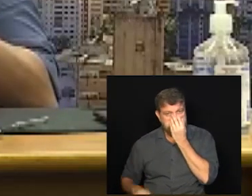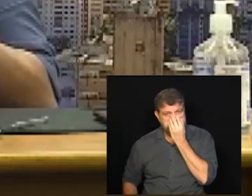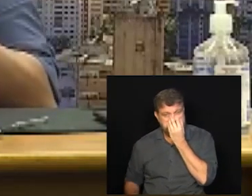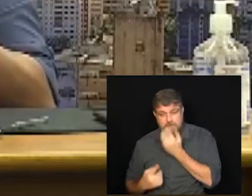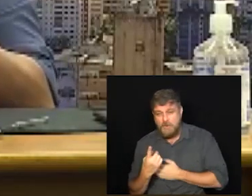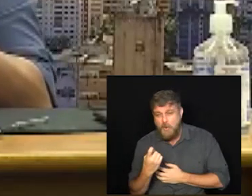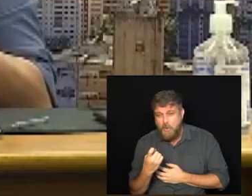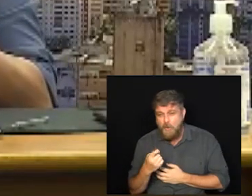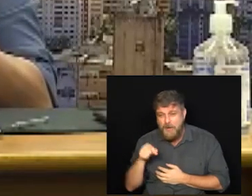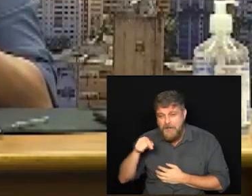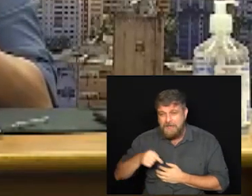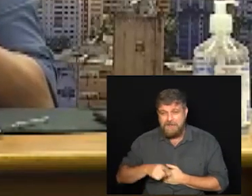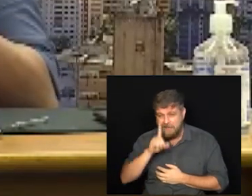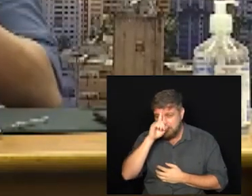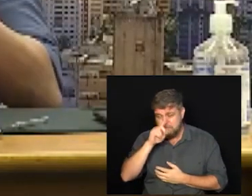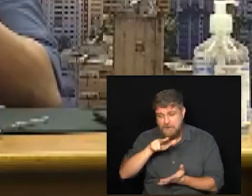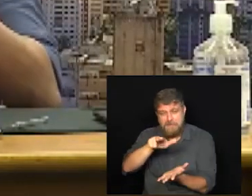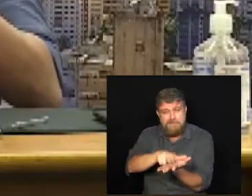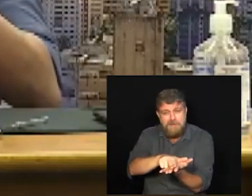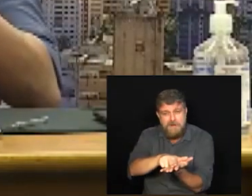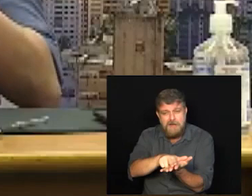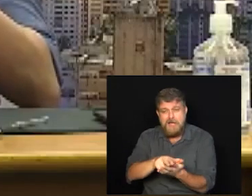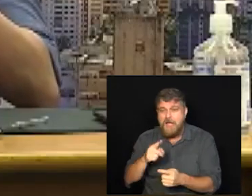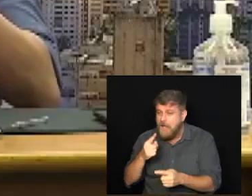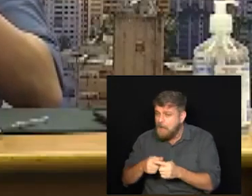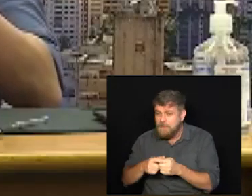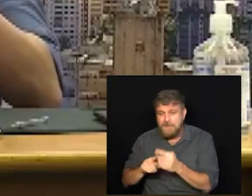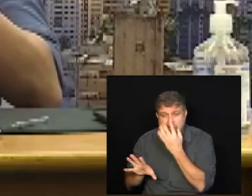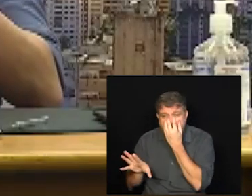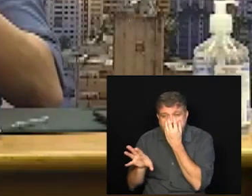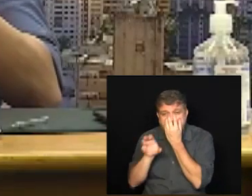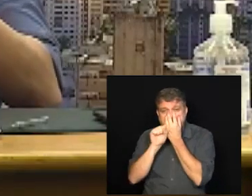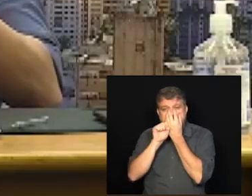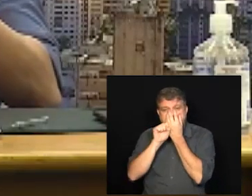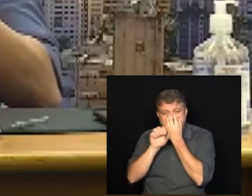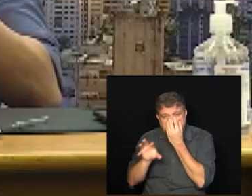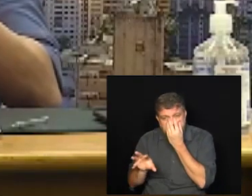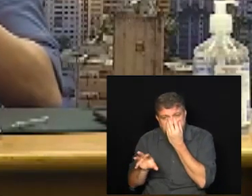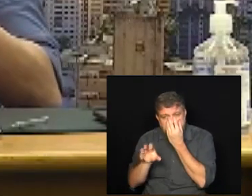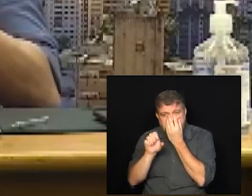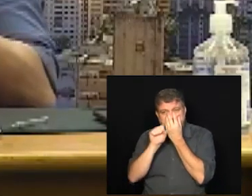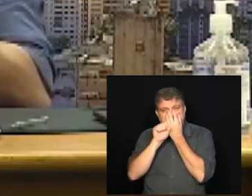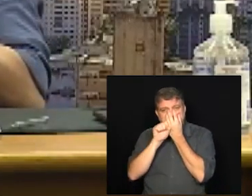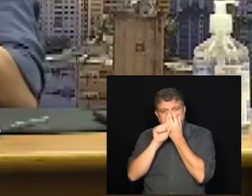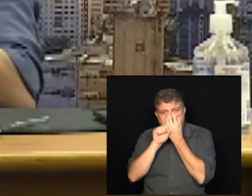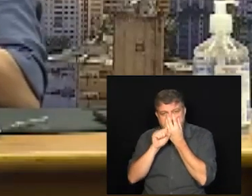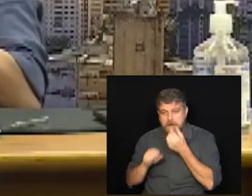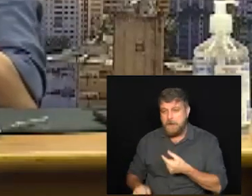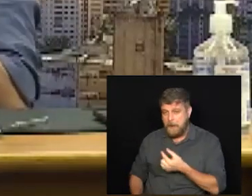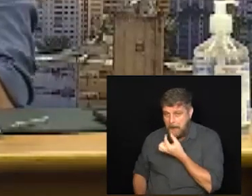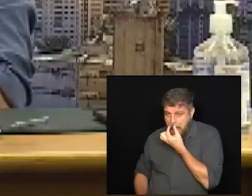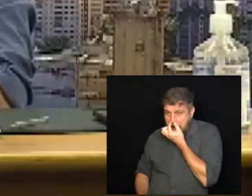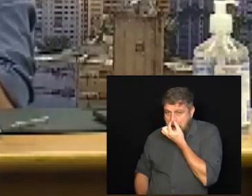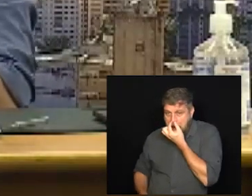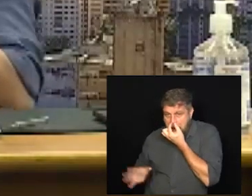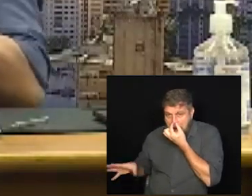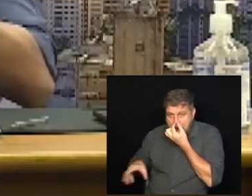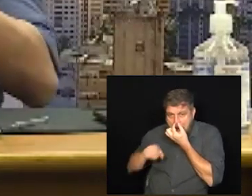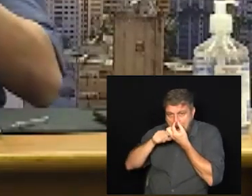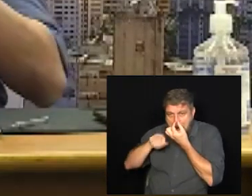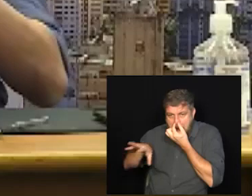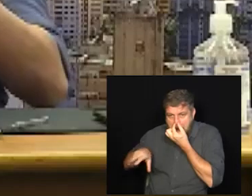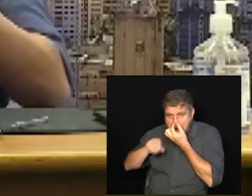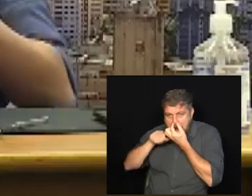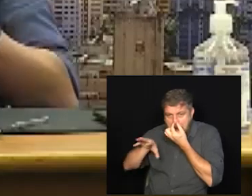único motivo que ele está no leito hospitalar é o fato dele ter que ficar com suporte de oxigênio, com O2